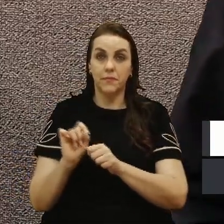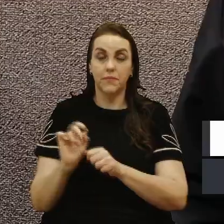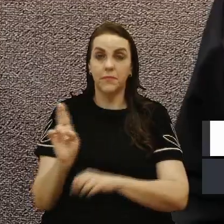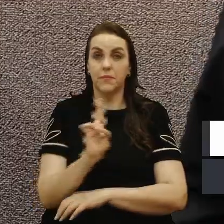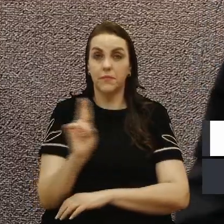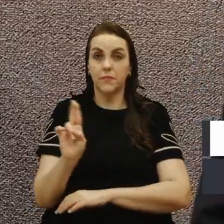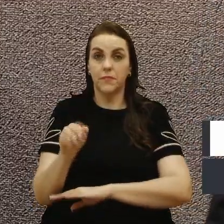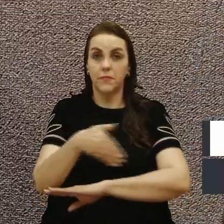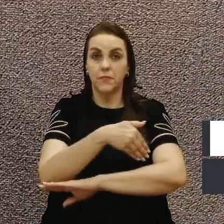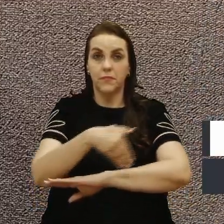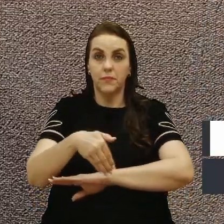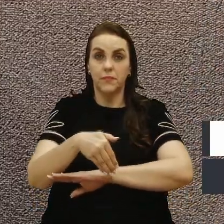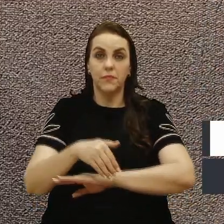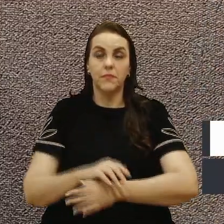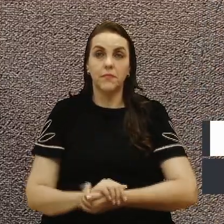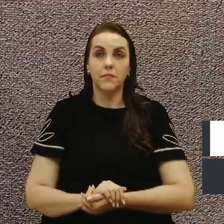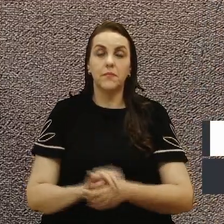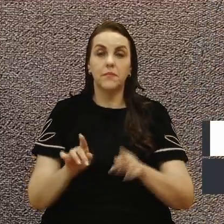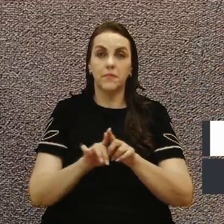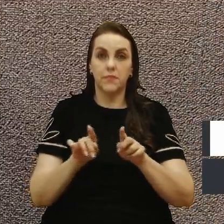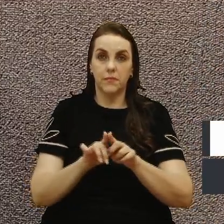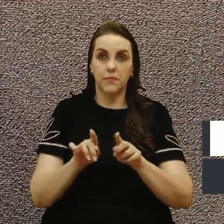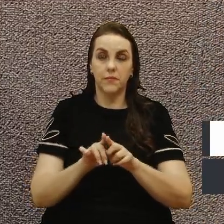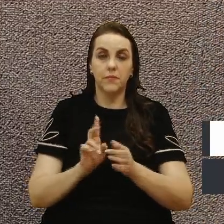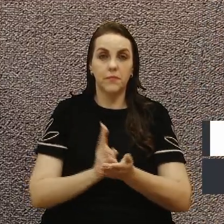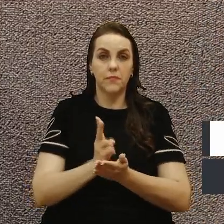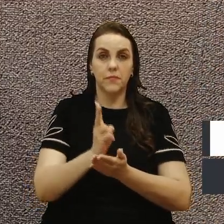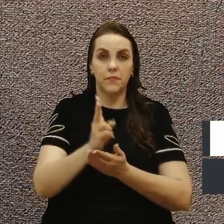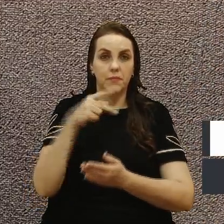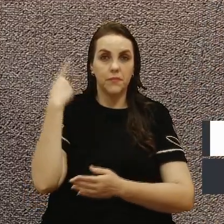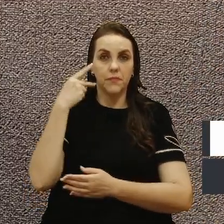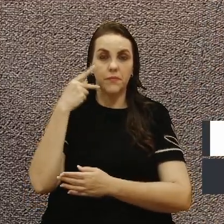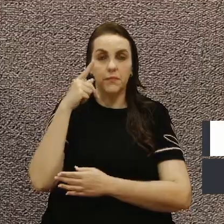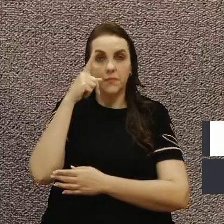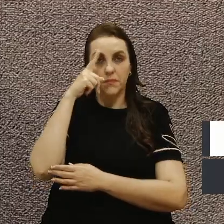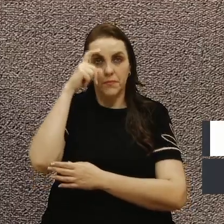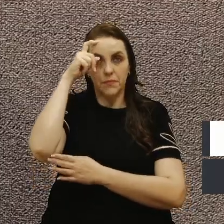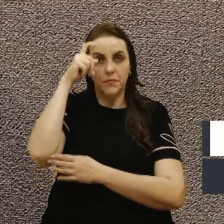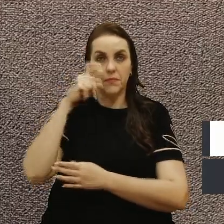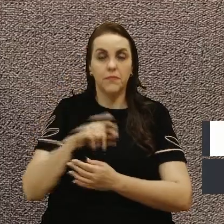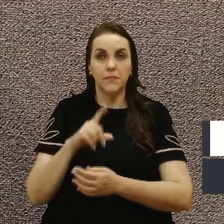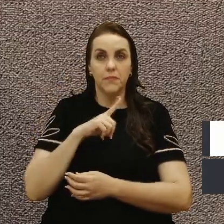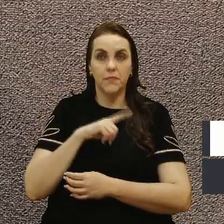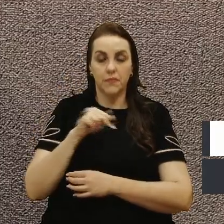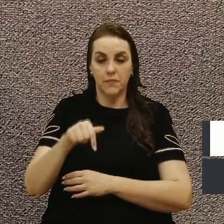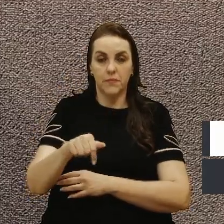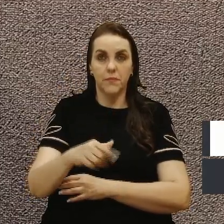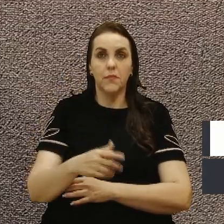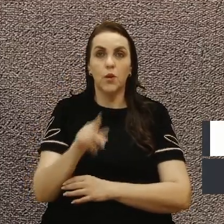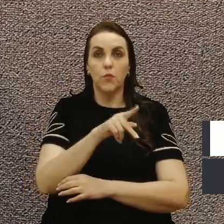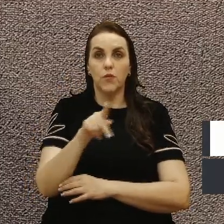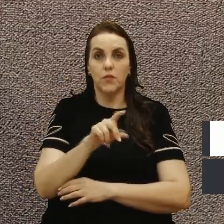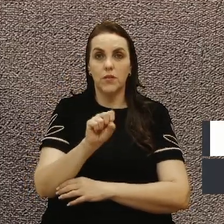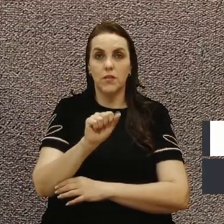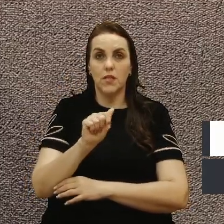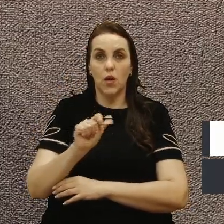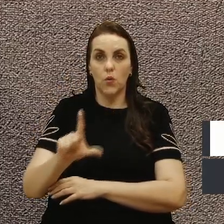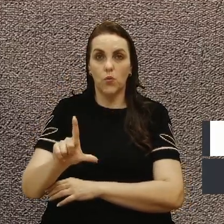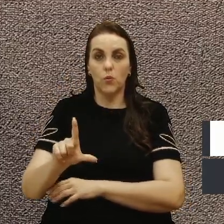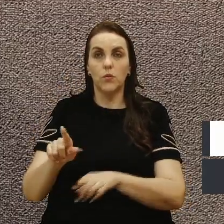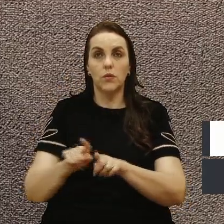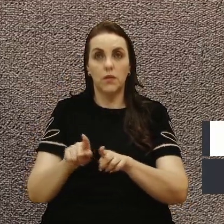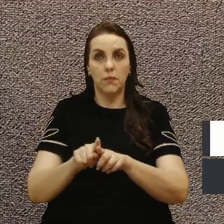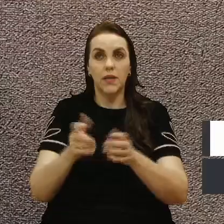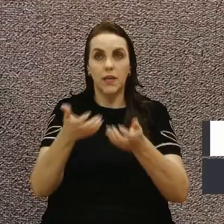de uma rua. Também o nosso sempre vereador Bise, que está aqui, o professor Saul. Também